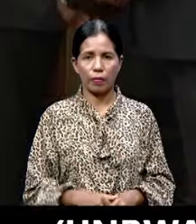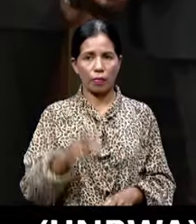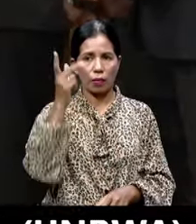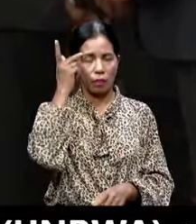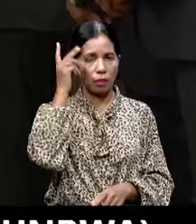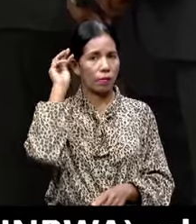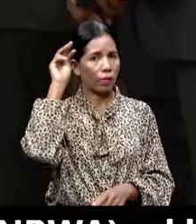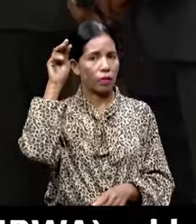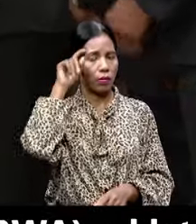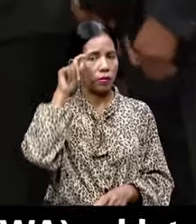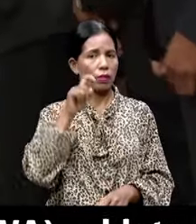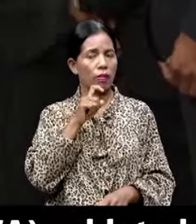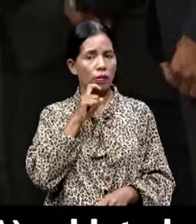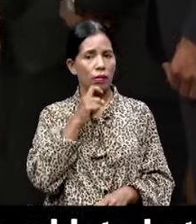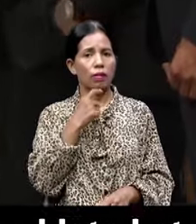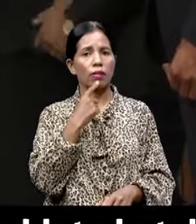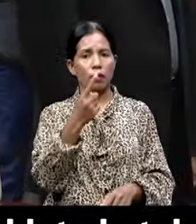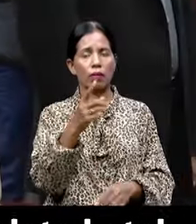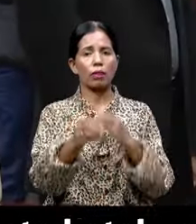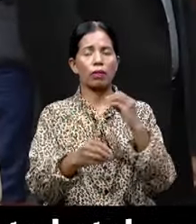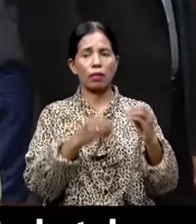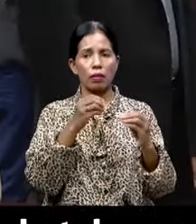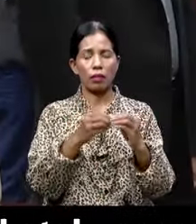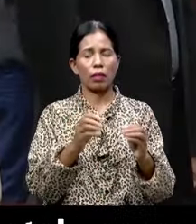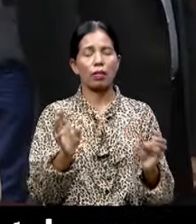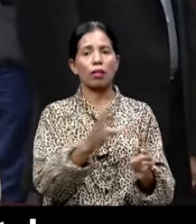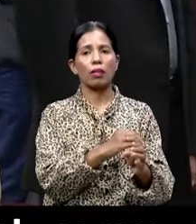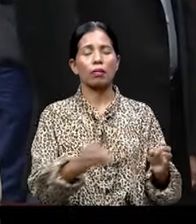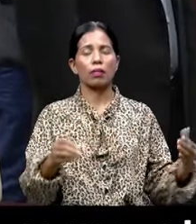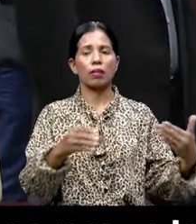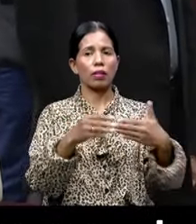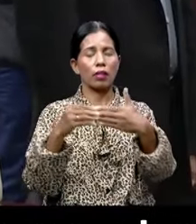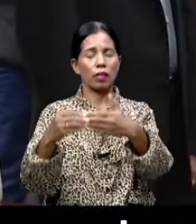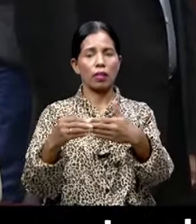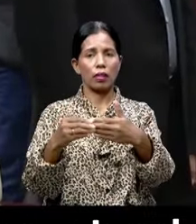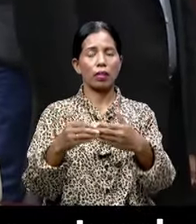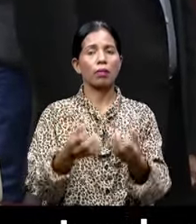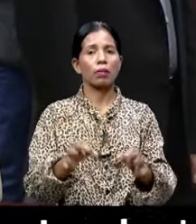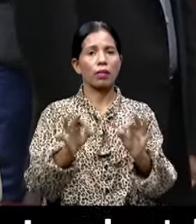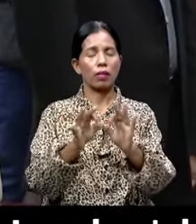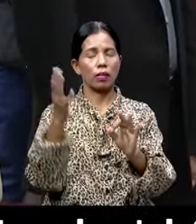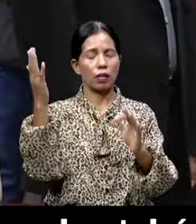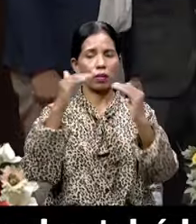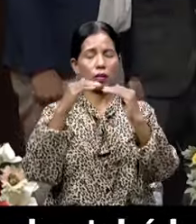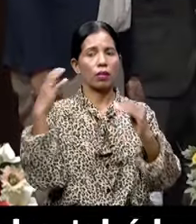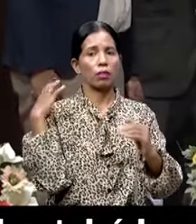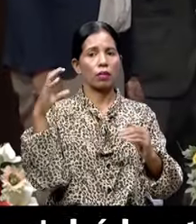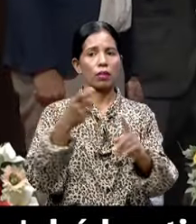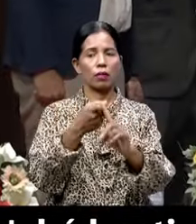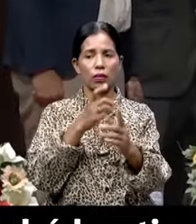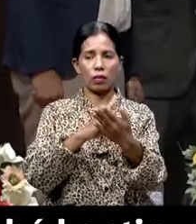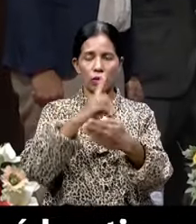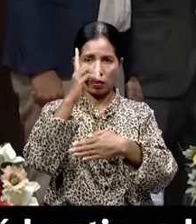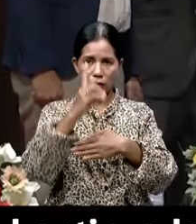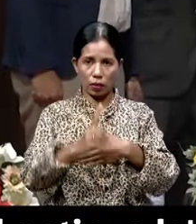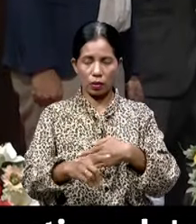Primeiro-ministro Kairala Xanana Gusmão ratou questão nem, né? Foi ensaio orador principal e a seminário com nova competência e se desenvolvimento